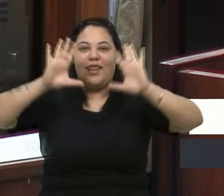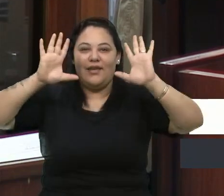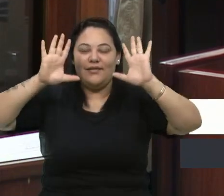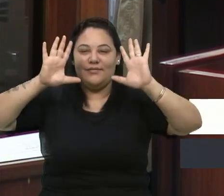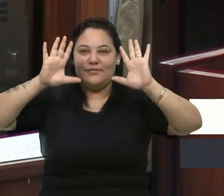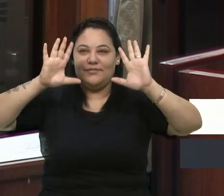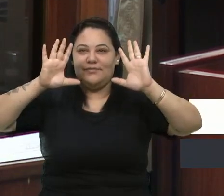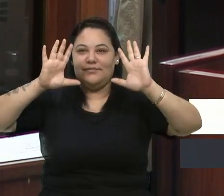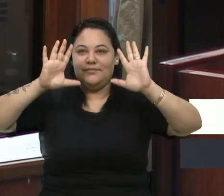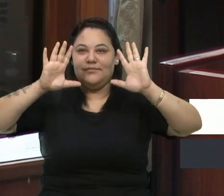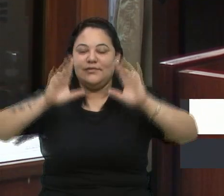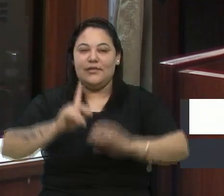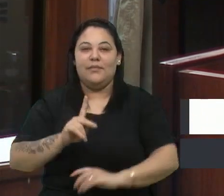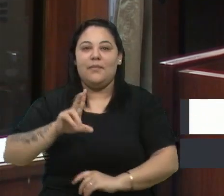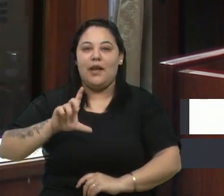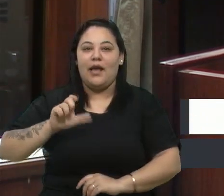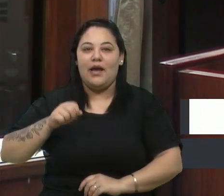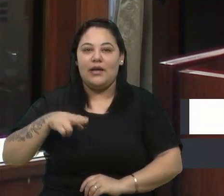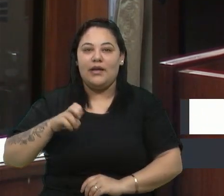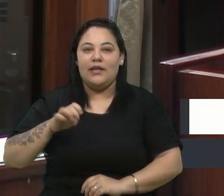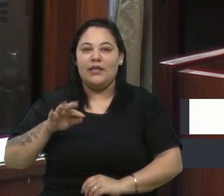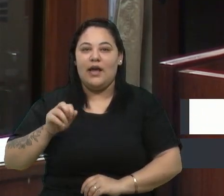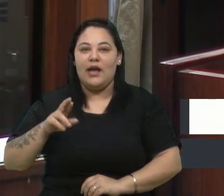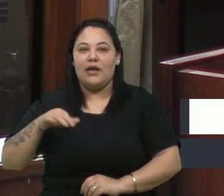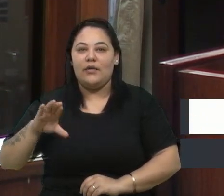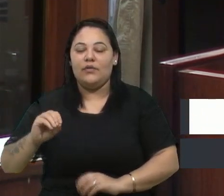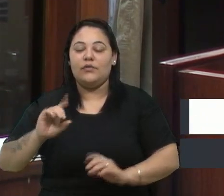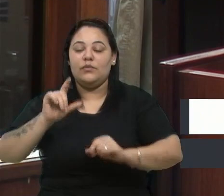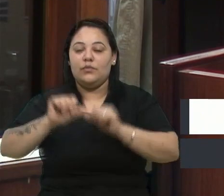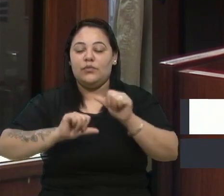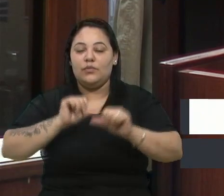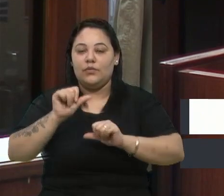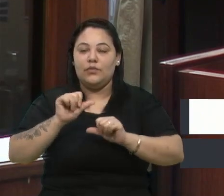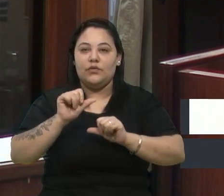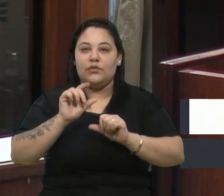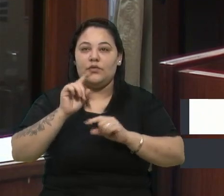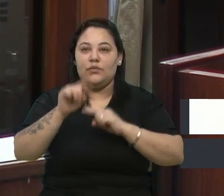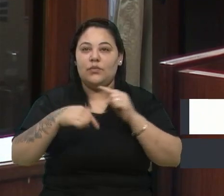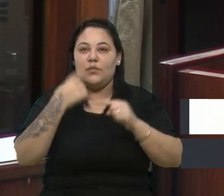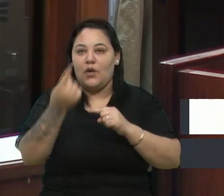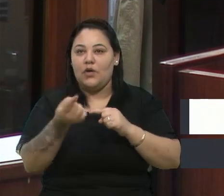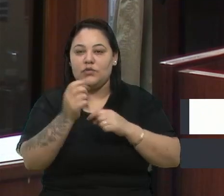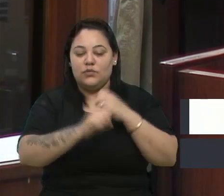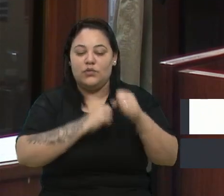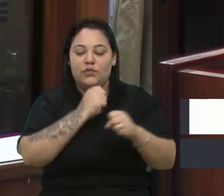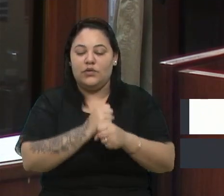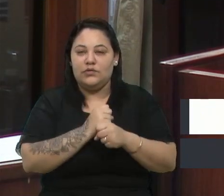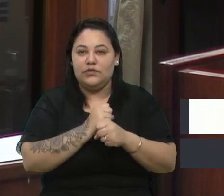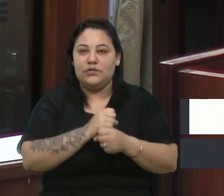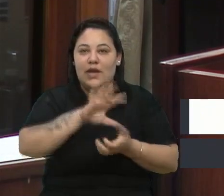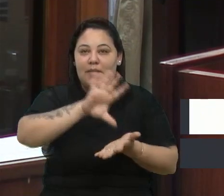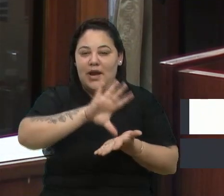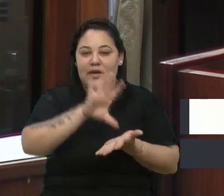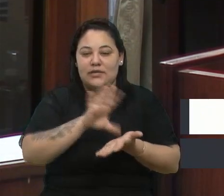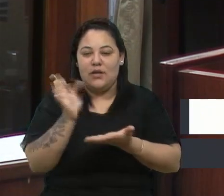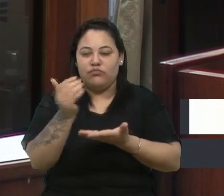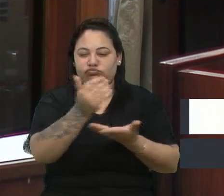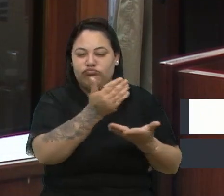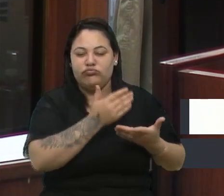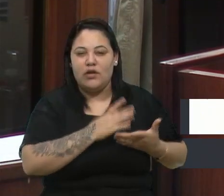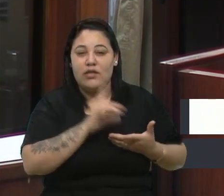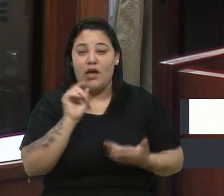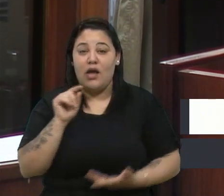Danceteria Planetário. Já no ano seguinte, na Praça Dante Alighieri, reunimos em torno de 10 mil pessoas. Com o aumento